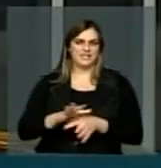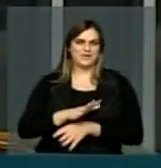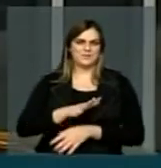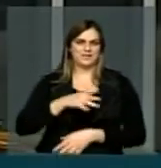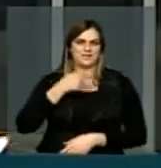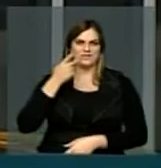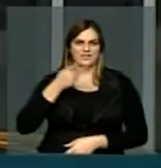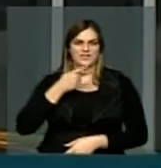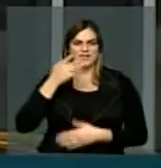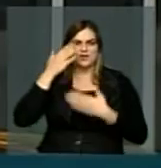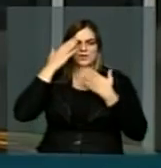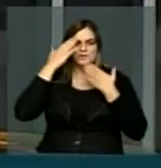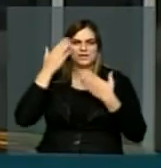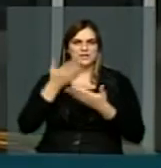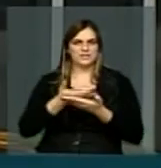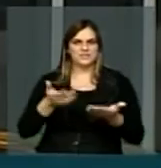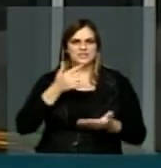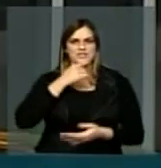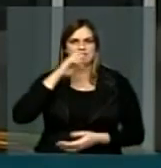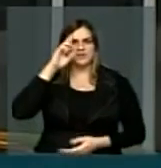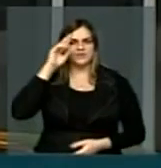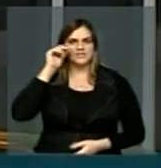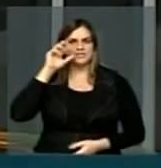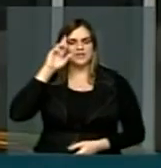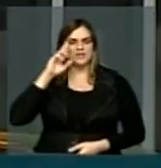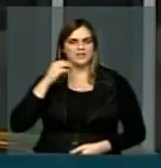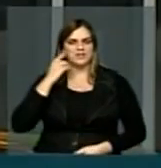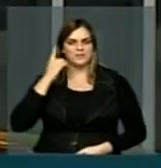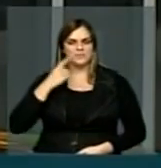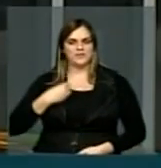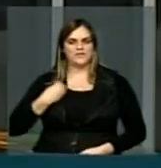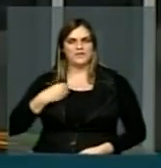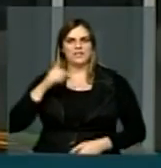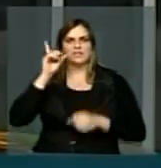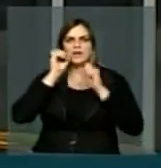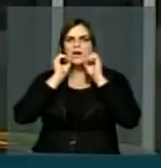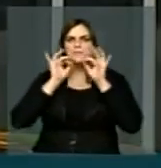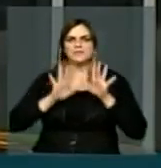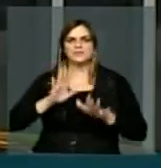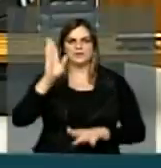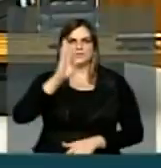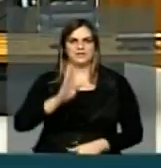dizer. Muito obrigado, senhoras e senhores parlamentares, que Deus abençoe o Brasil.